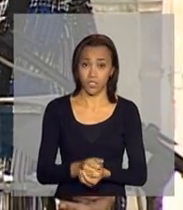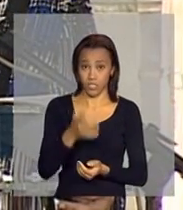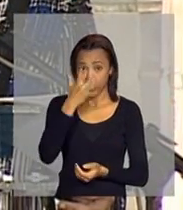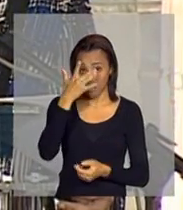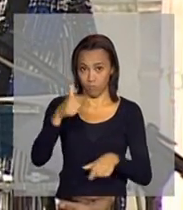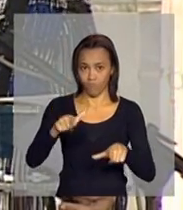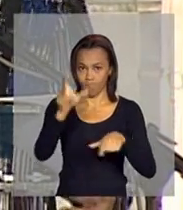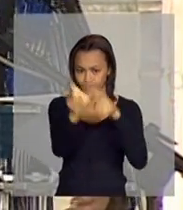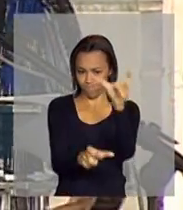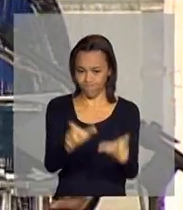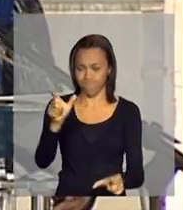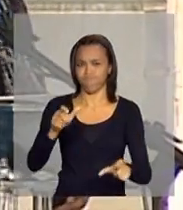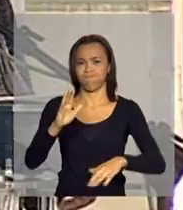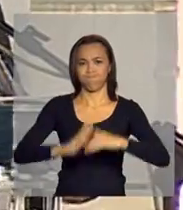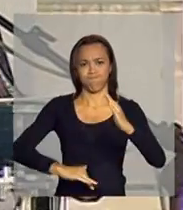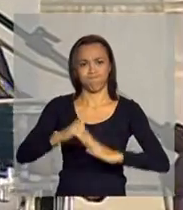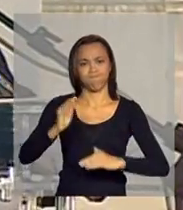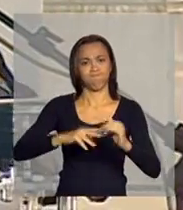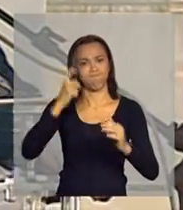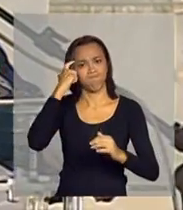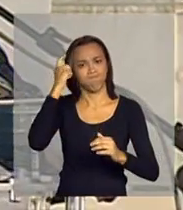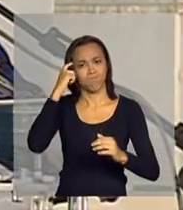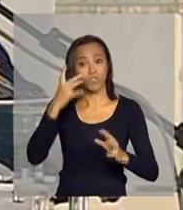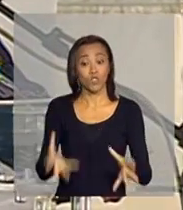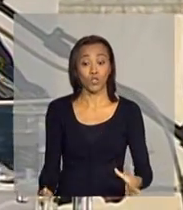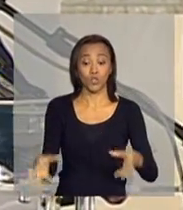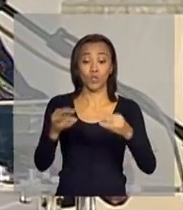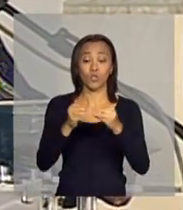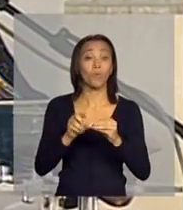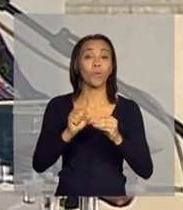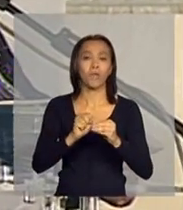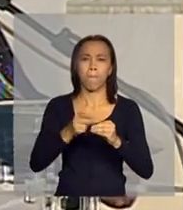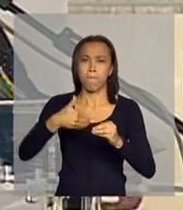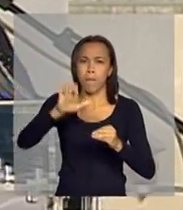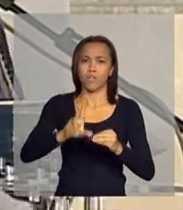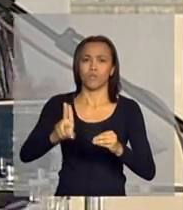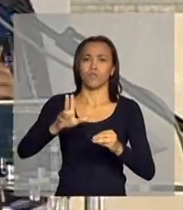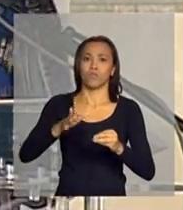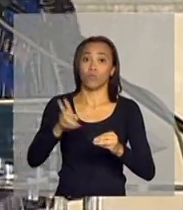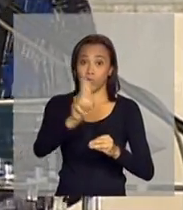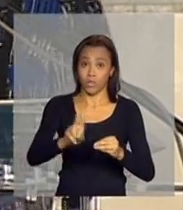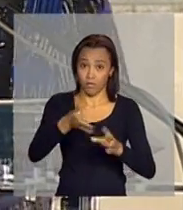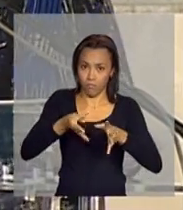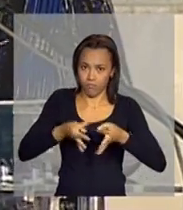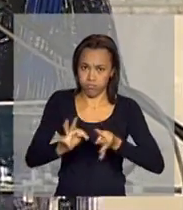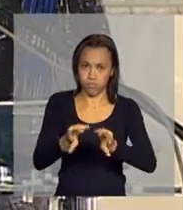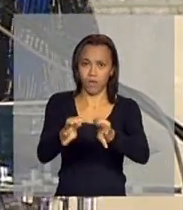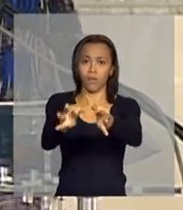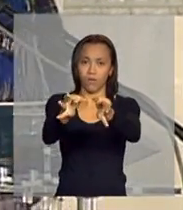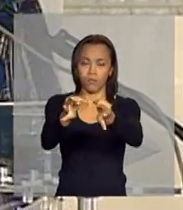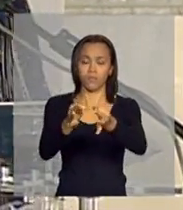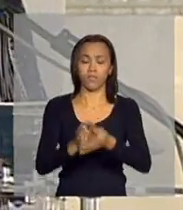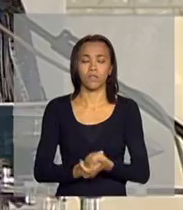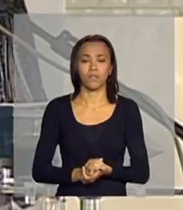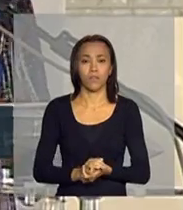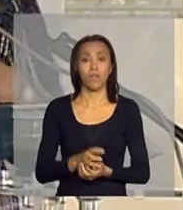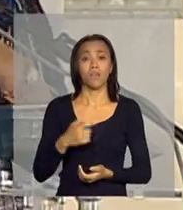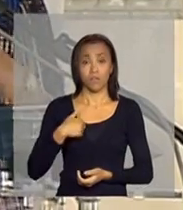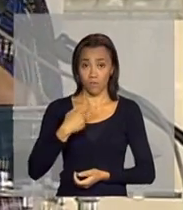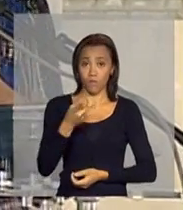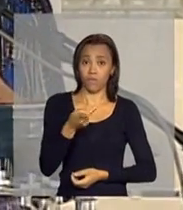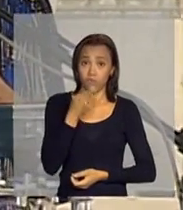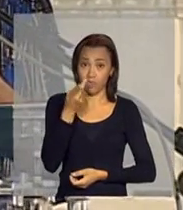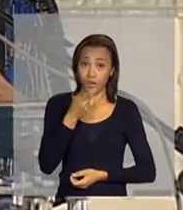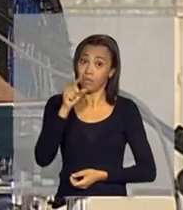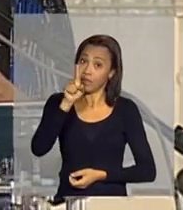produtor se some ao que há de mais avançado tecnologicamente. Essa é, eu diria,